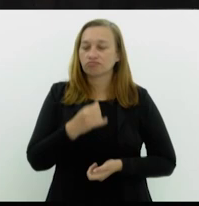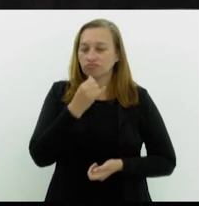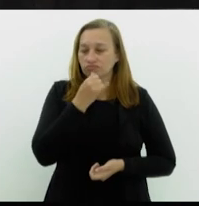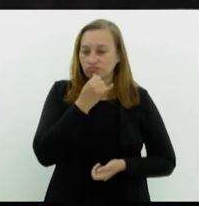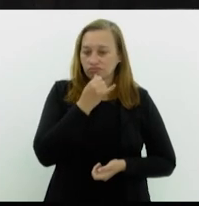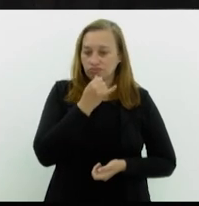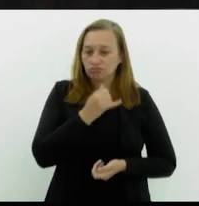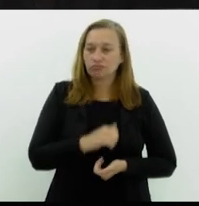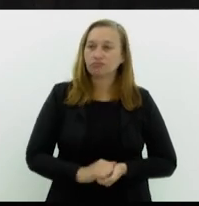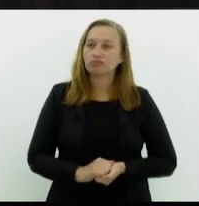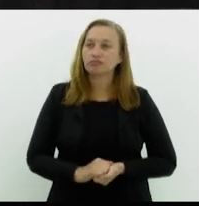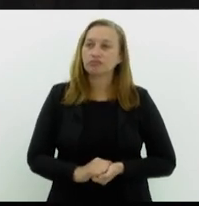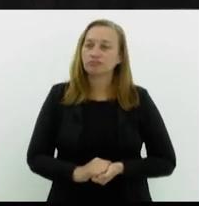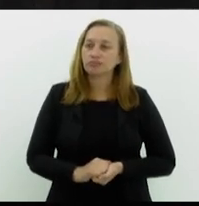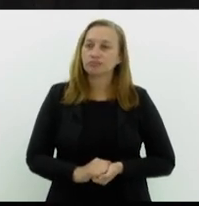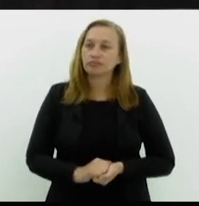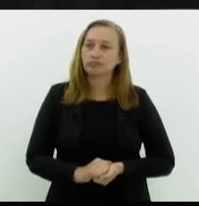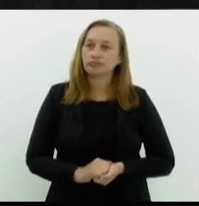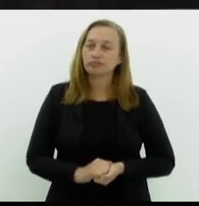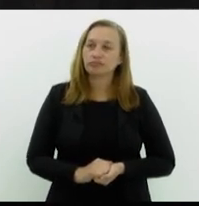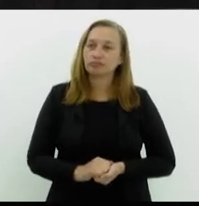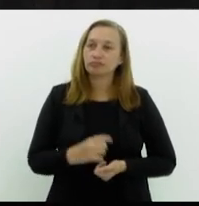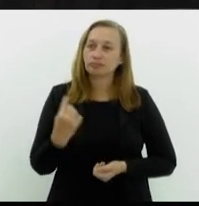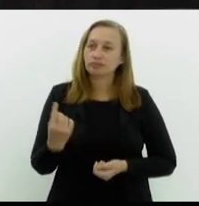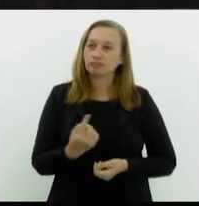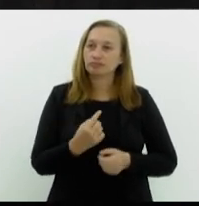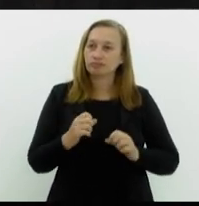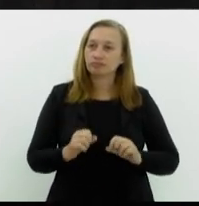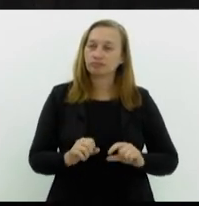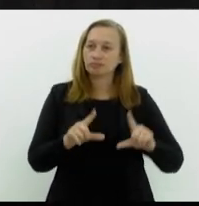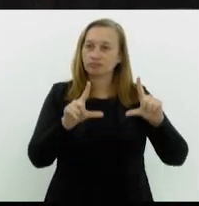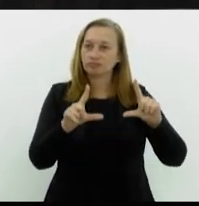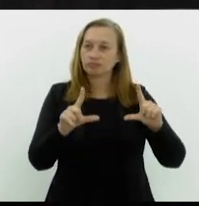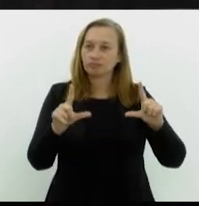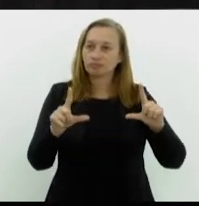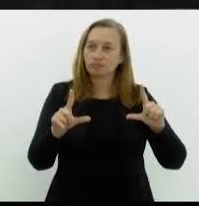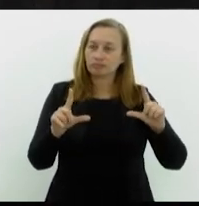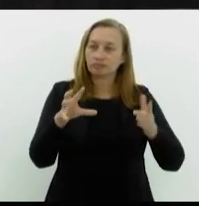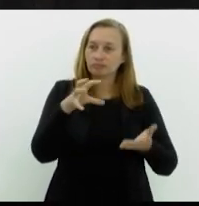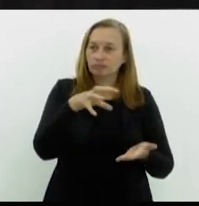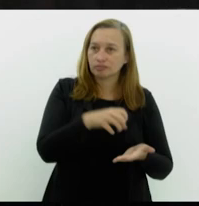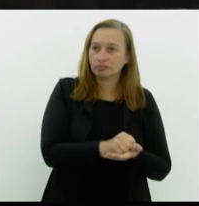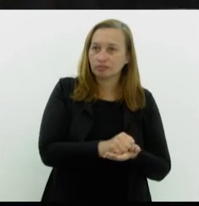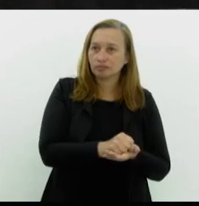tristeza, que o nosso quadro ainda registra, deputado Valdo Ceasa,